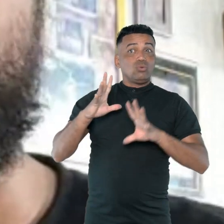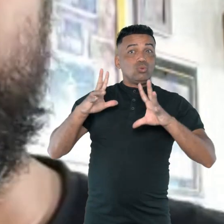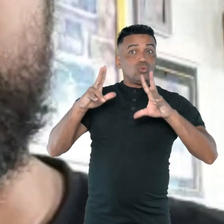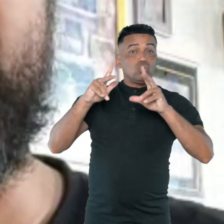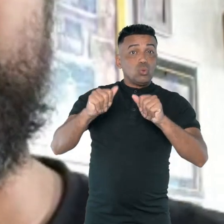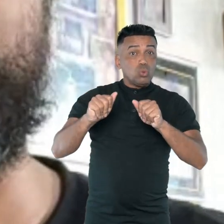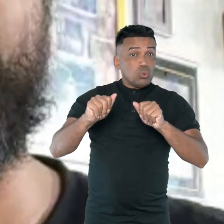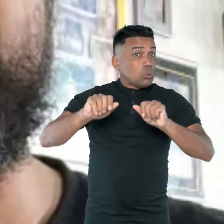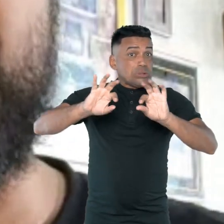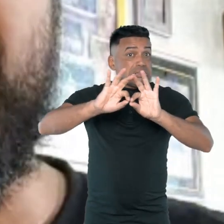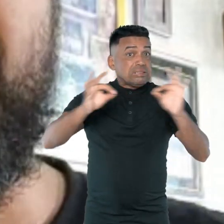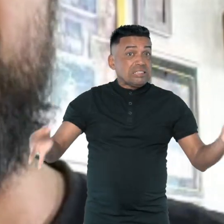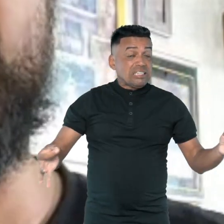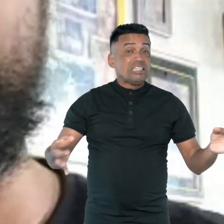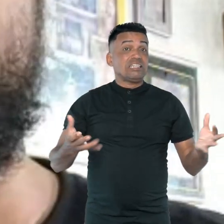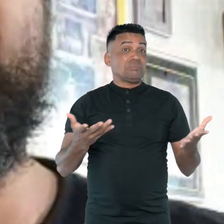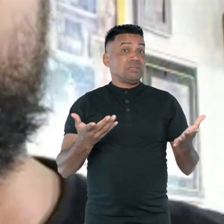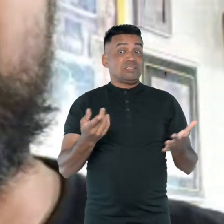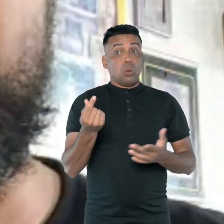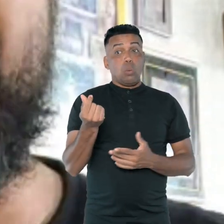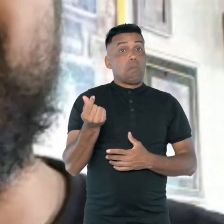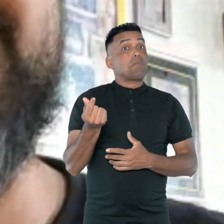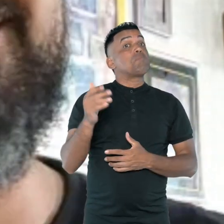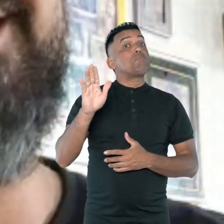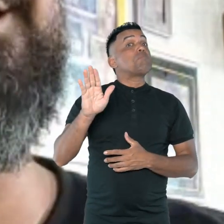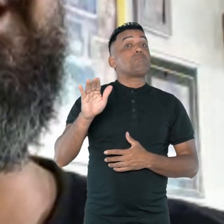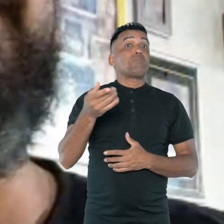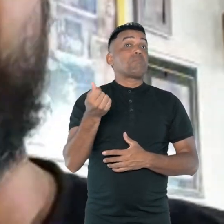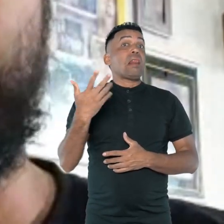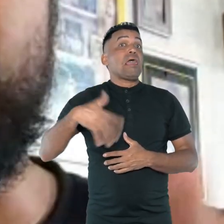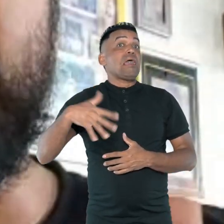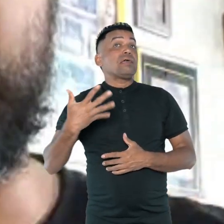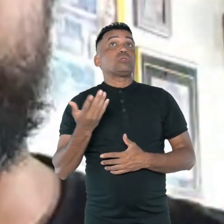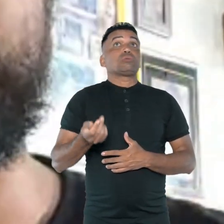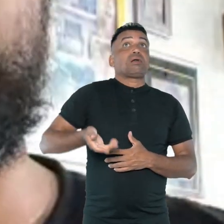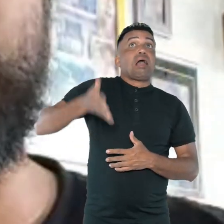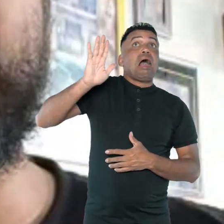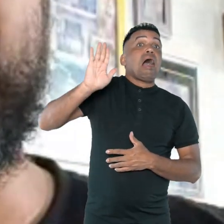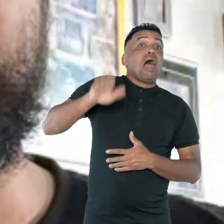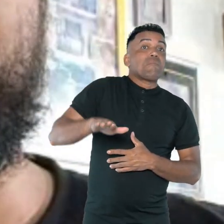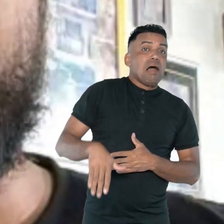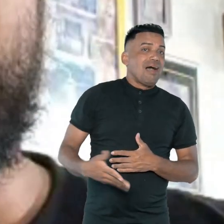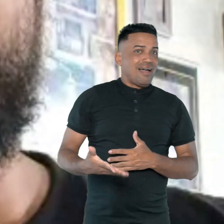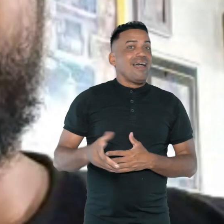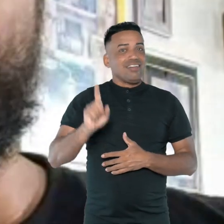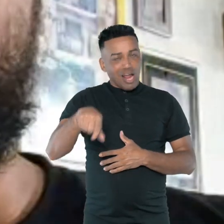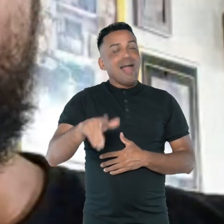de ser uma fruta, além do preço da fruta, né, além de qualquer coisa que seja, você está fazendo